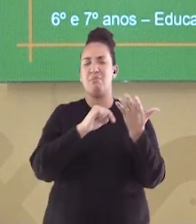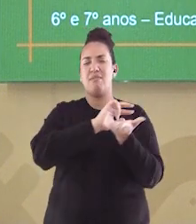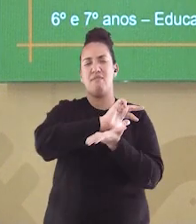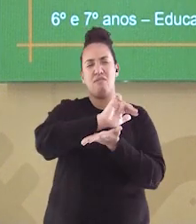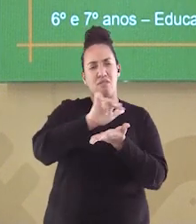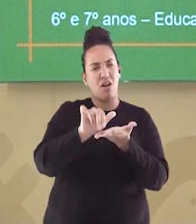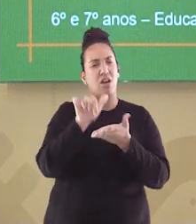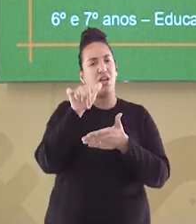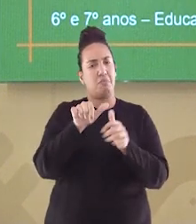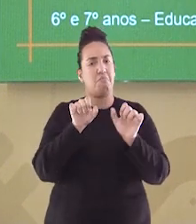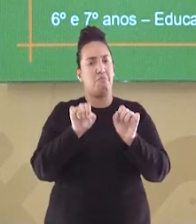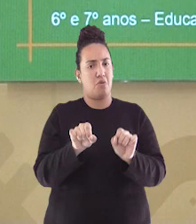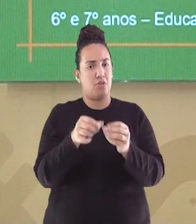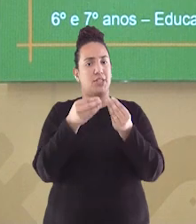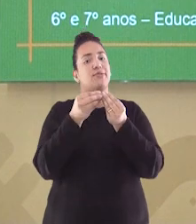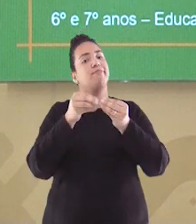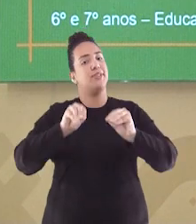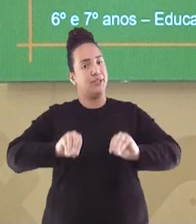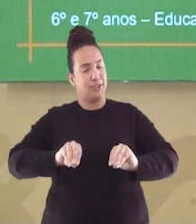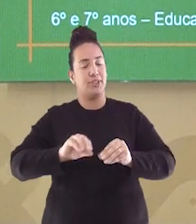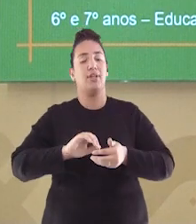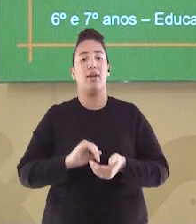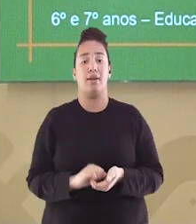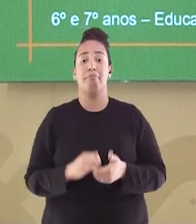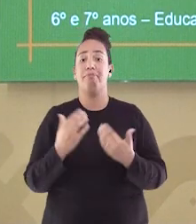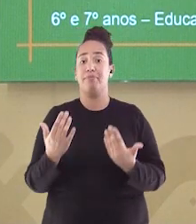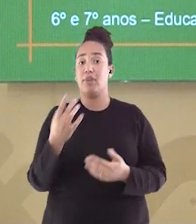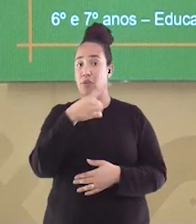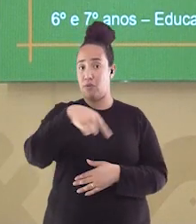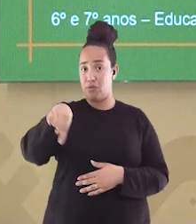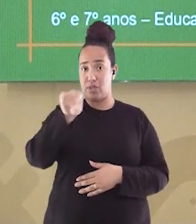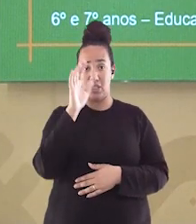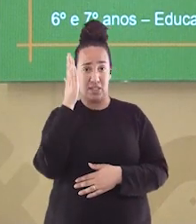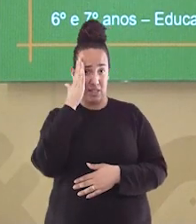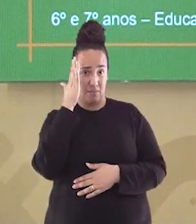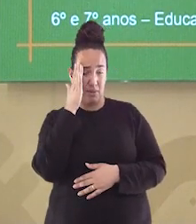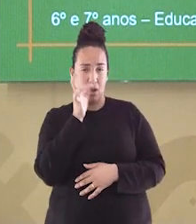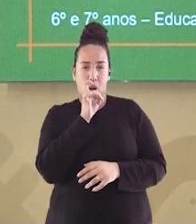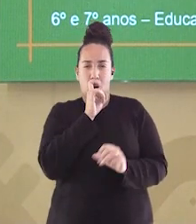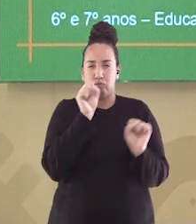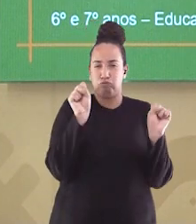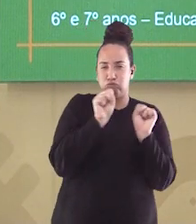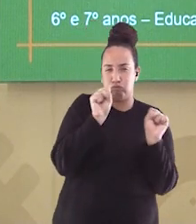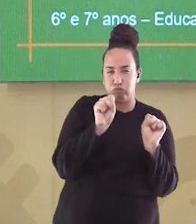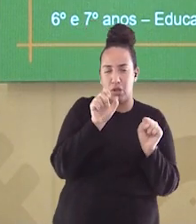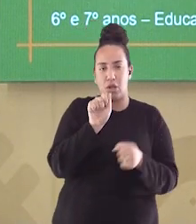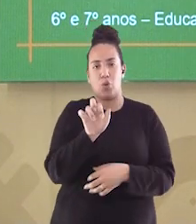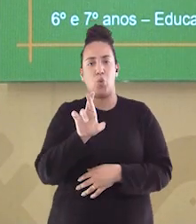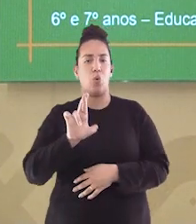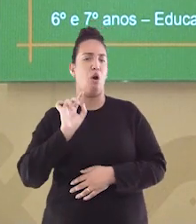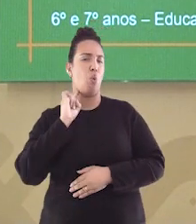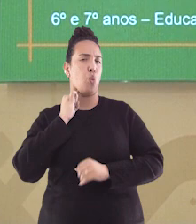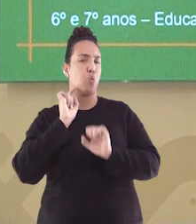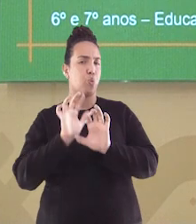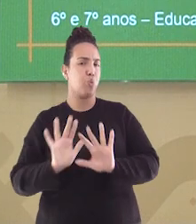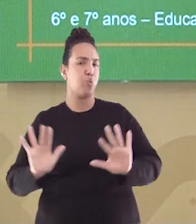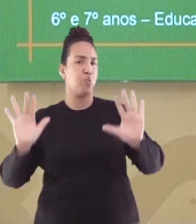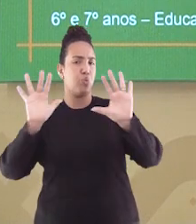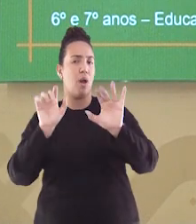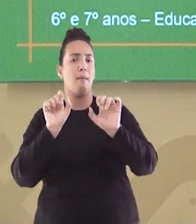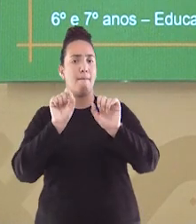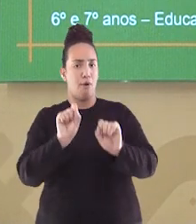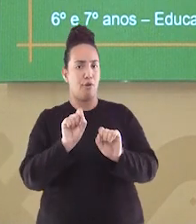tudo. E você sabia que juntos o inverno e a poluição do ar podem transformar um fenômeno natural em um baita